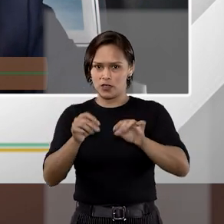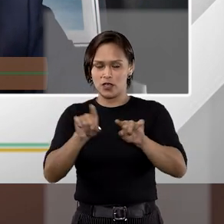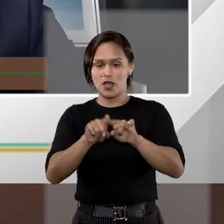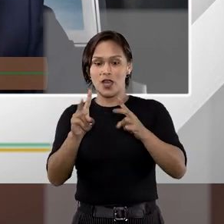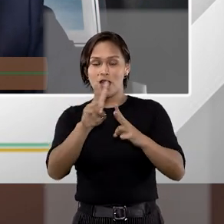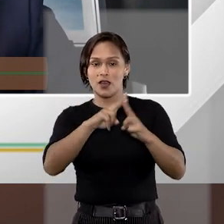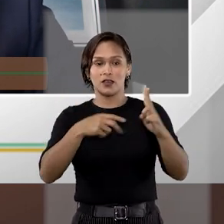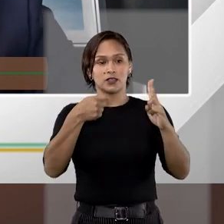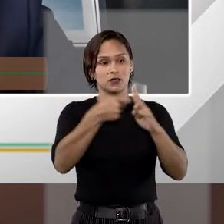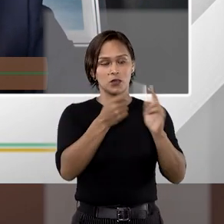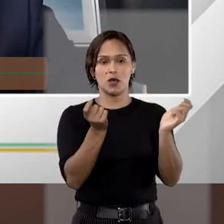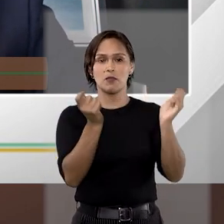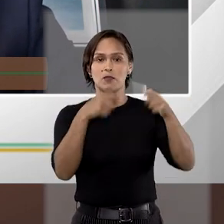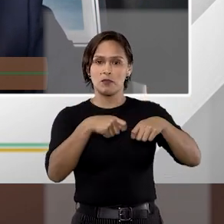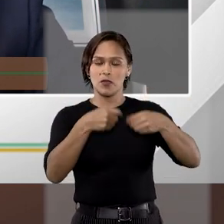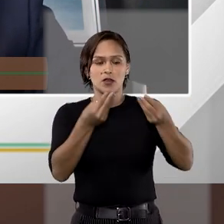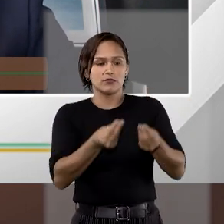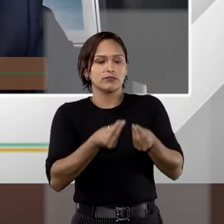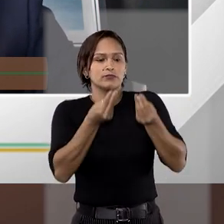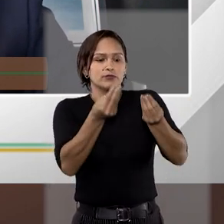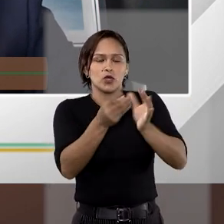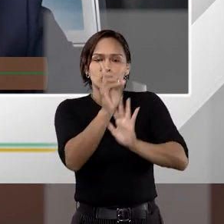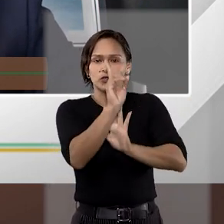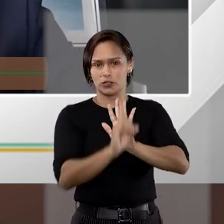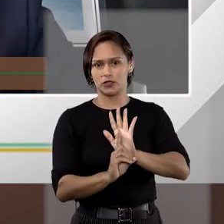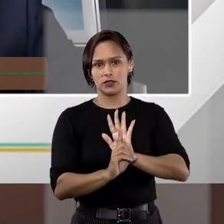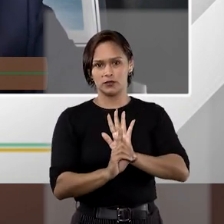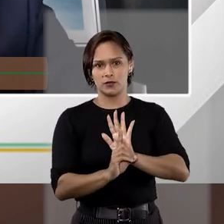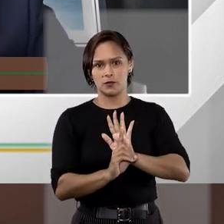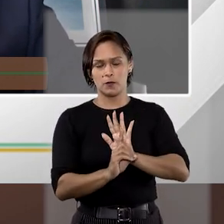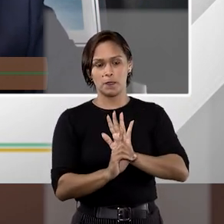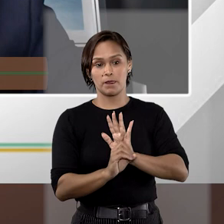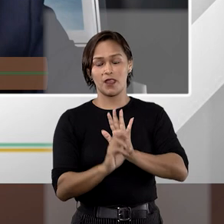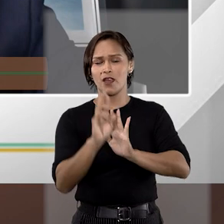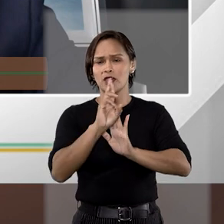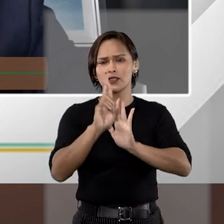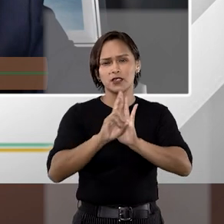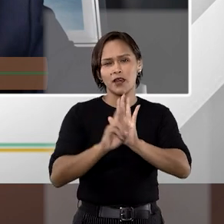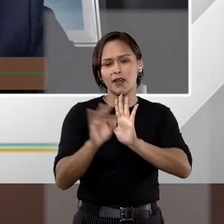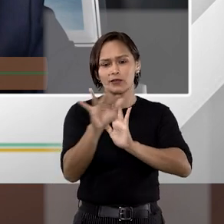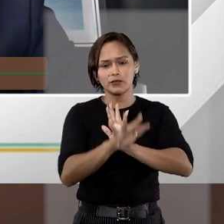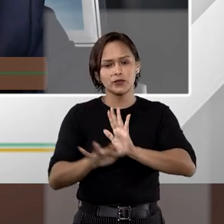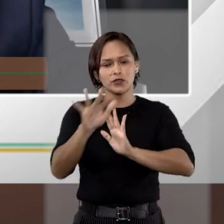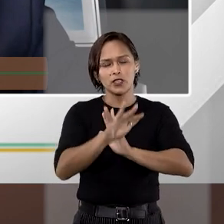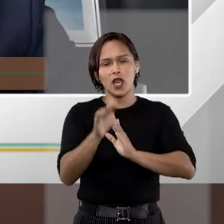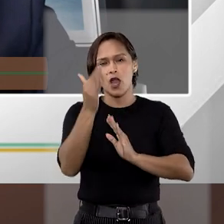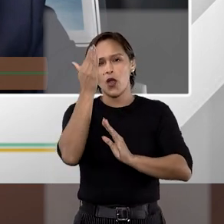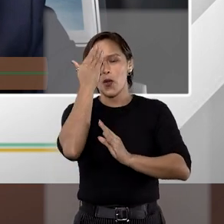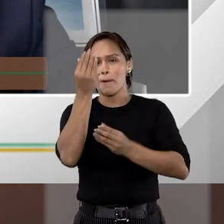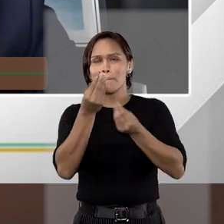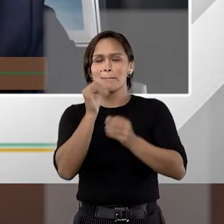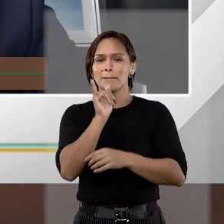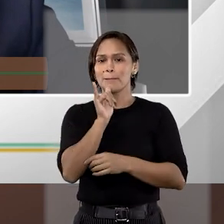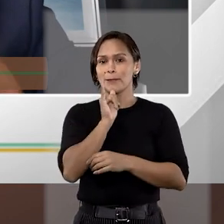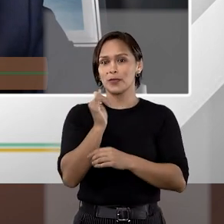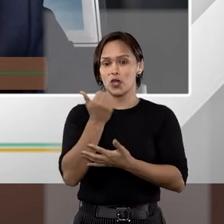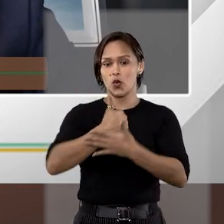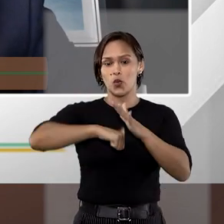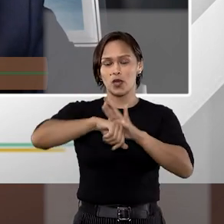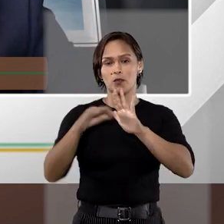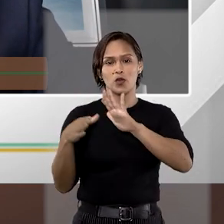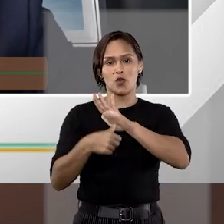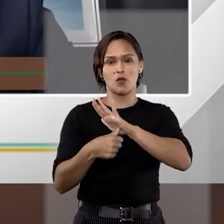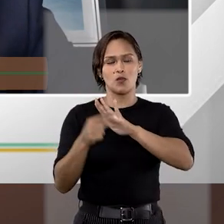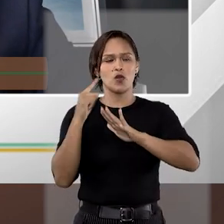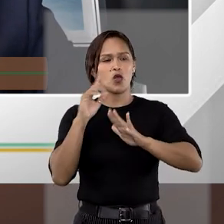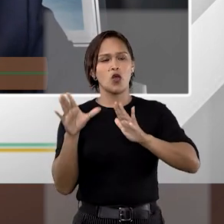as partes podem dispor do seu direito via de regra Fátima tu sabe que por exemplo crime